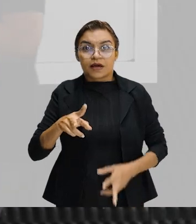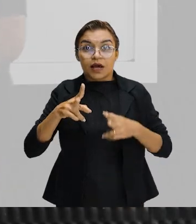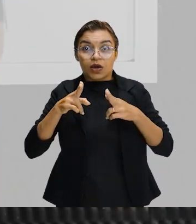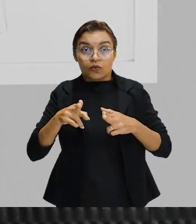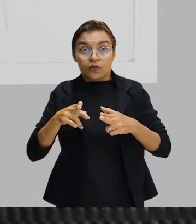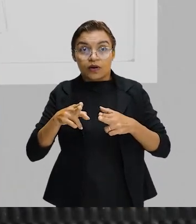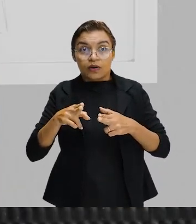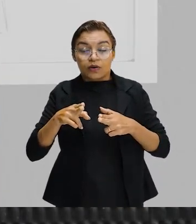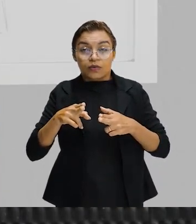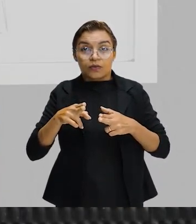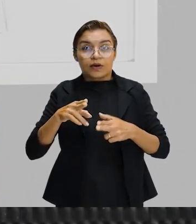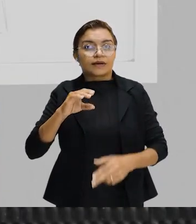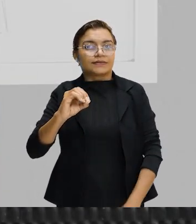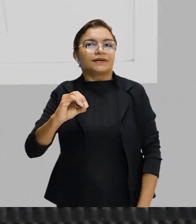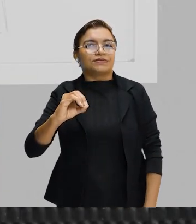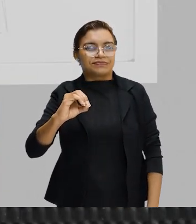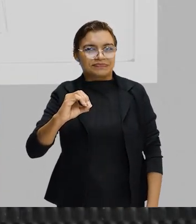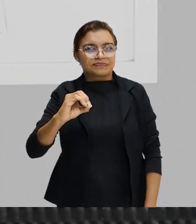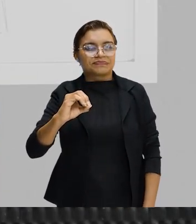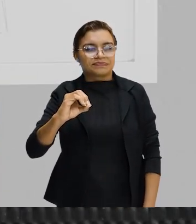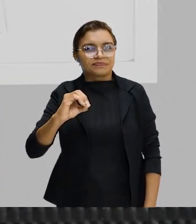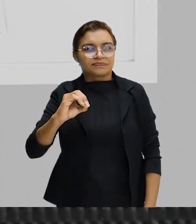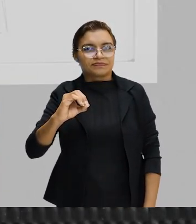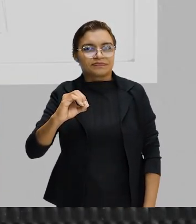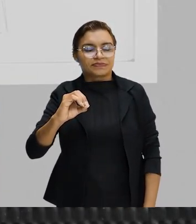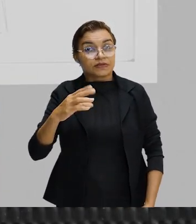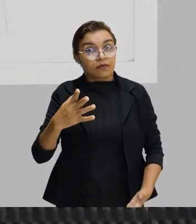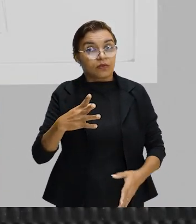Tem que ser igual a zero. Tá ok?